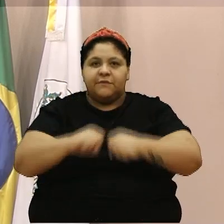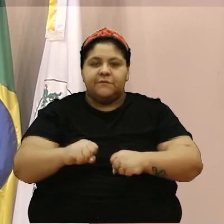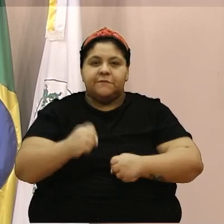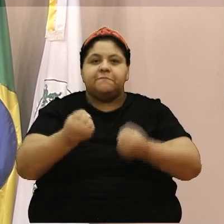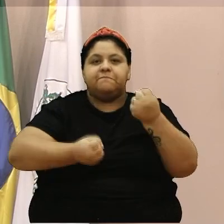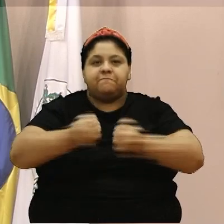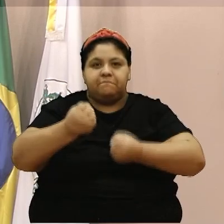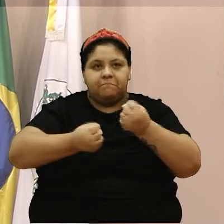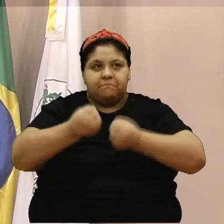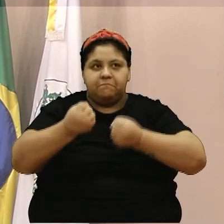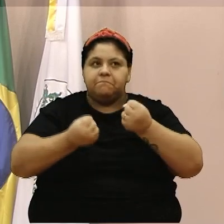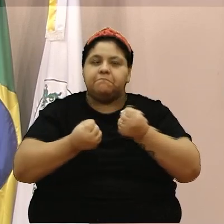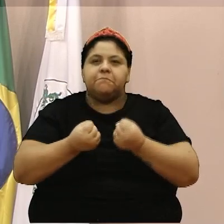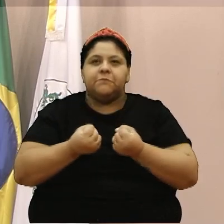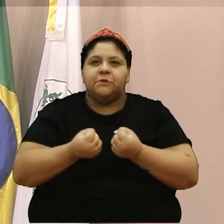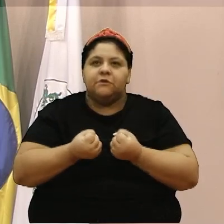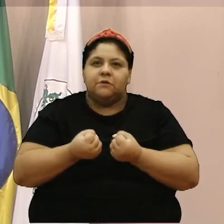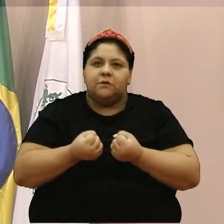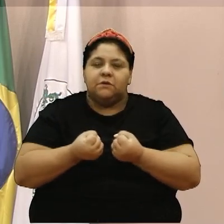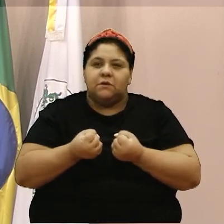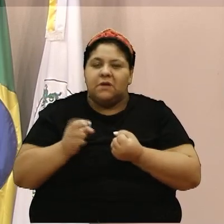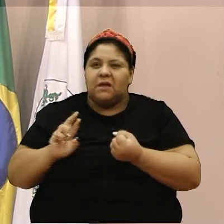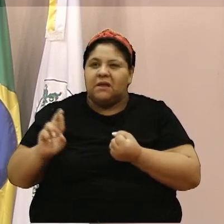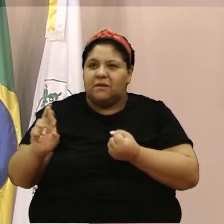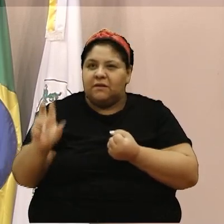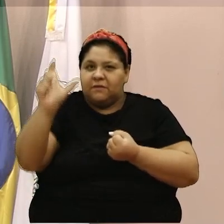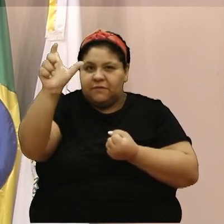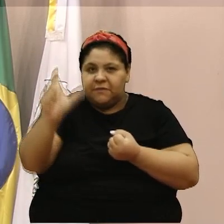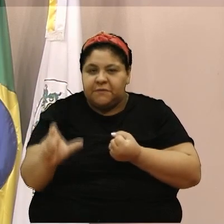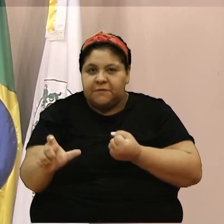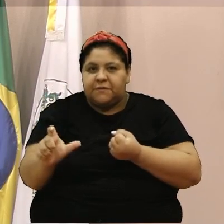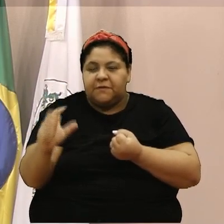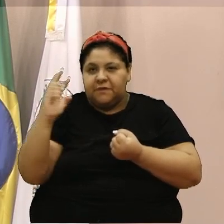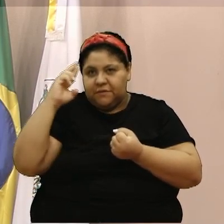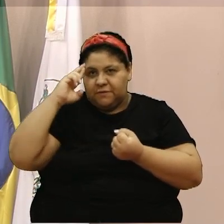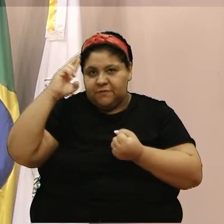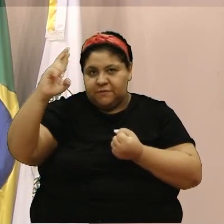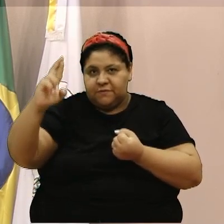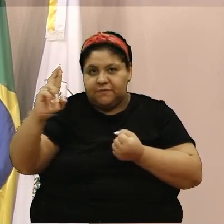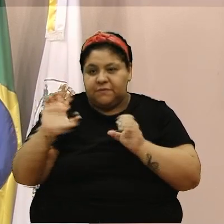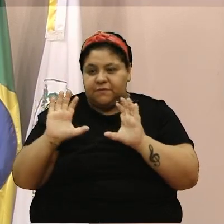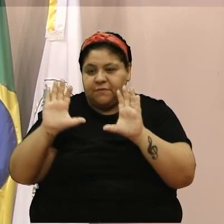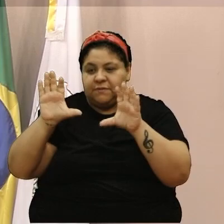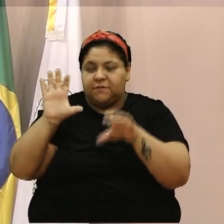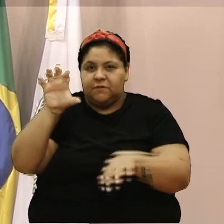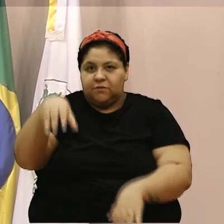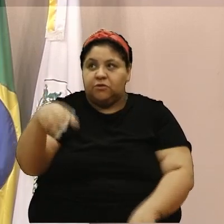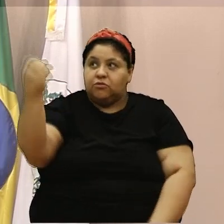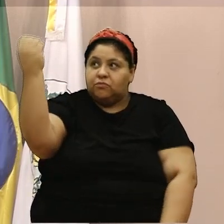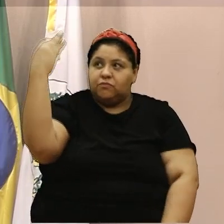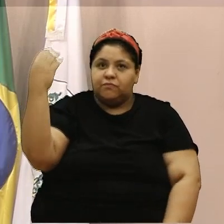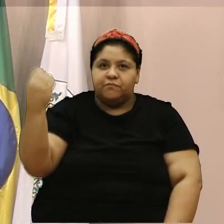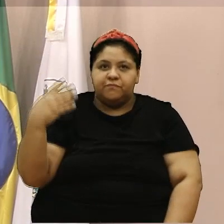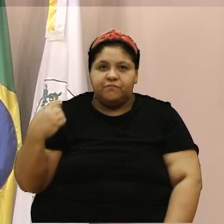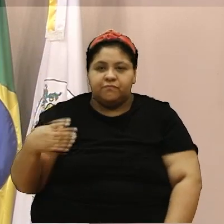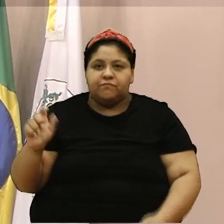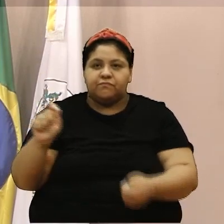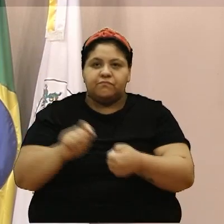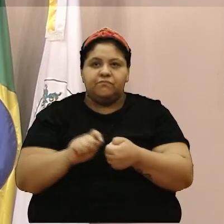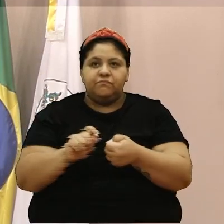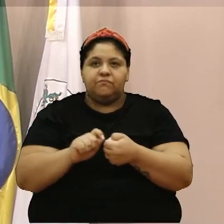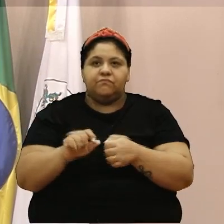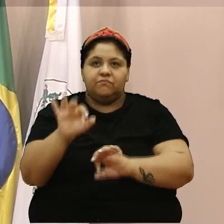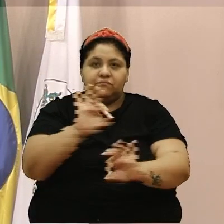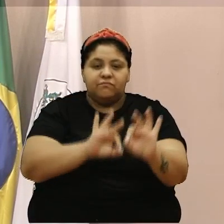Trânsito, na pessoa, no diretor do setor de sinalização, que fez uma